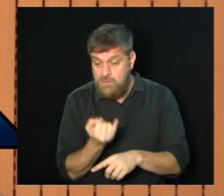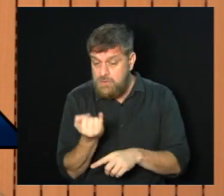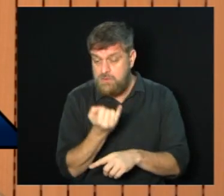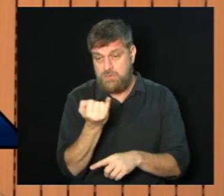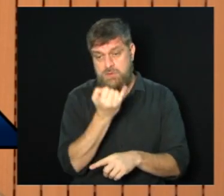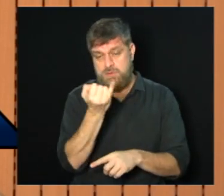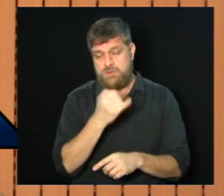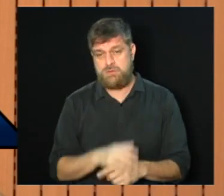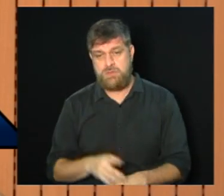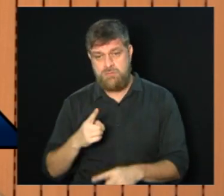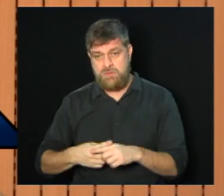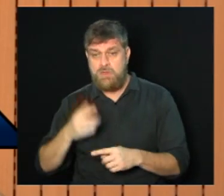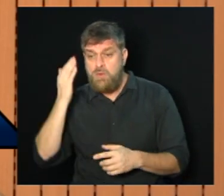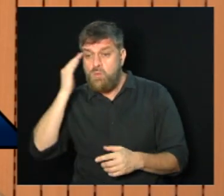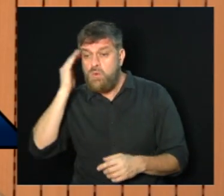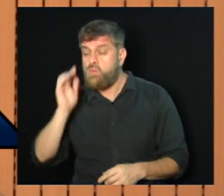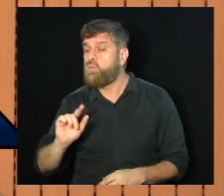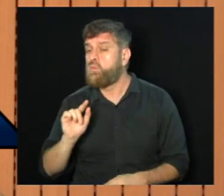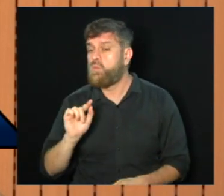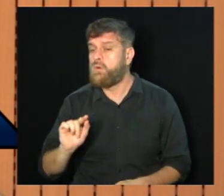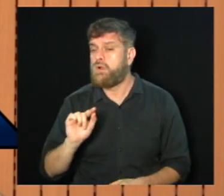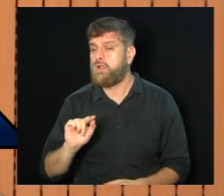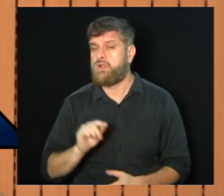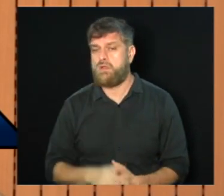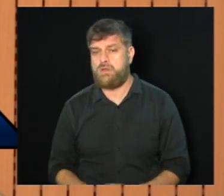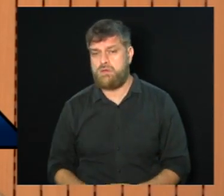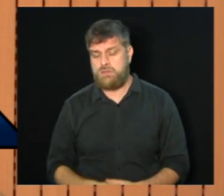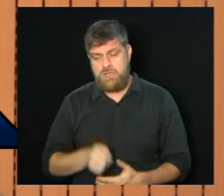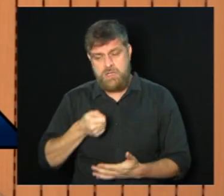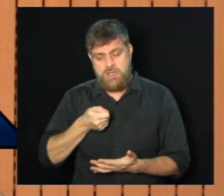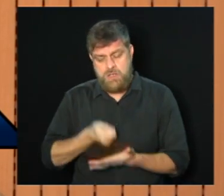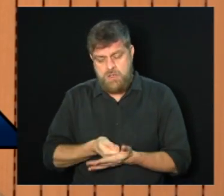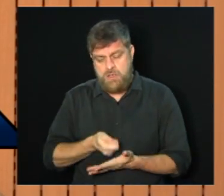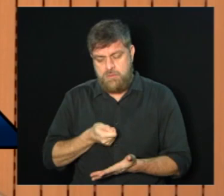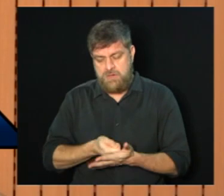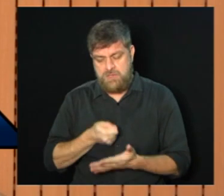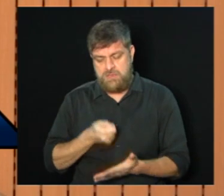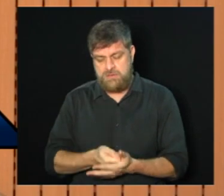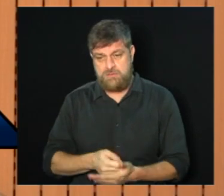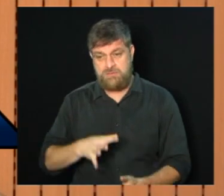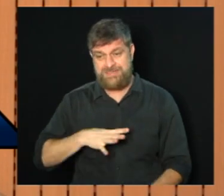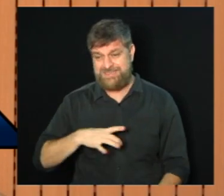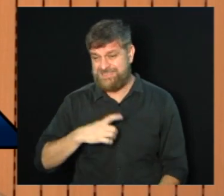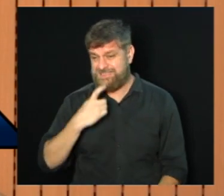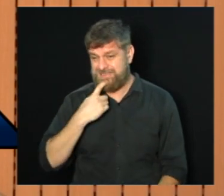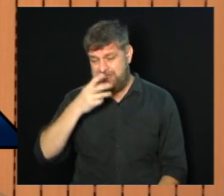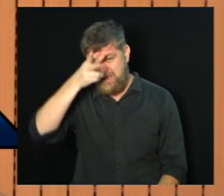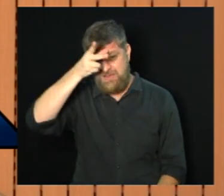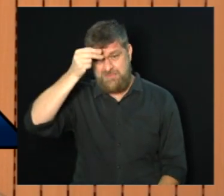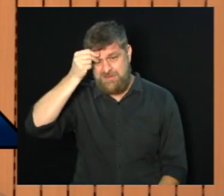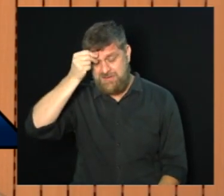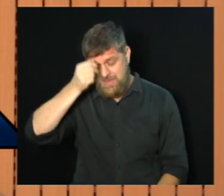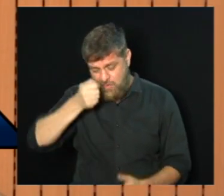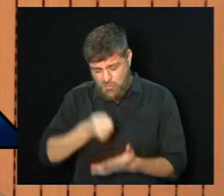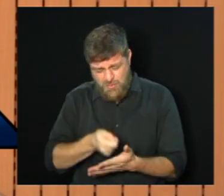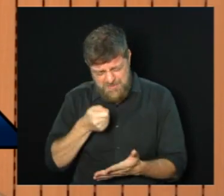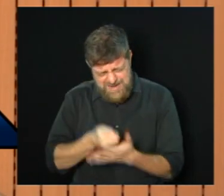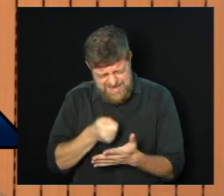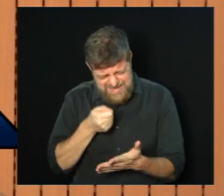Campinas, porque eu entendo que é dever do município, é obrigação do